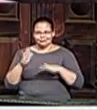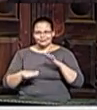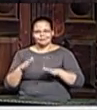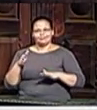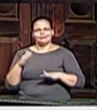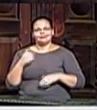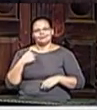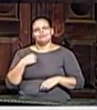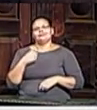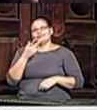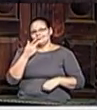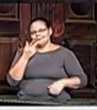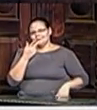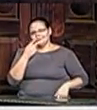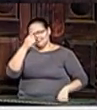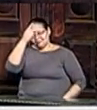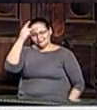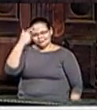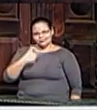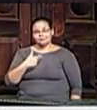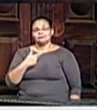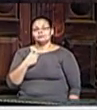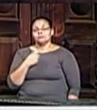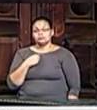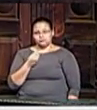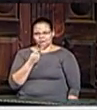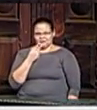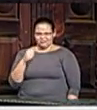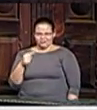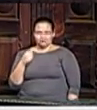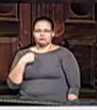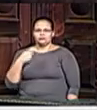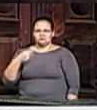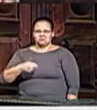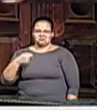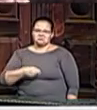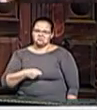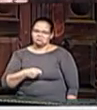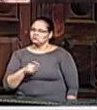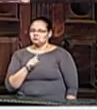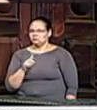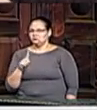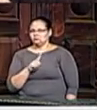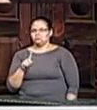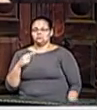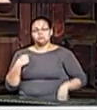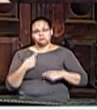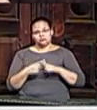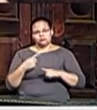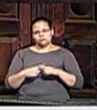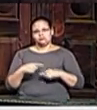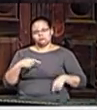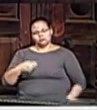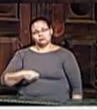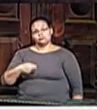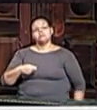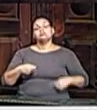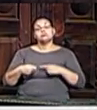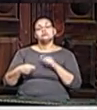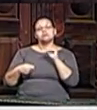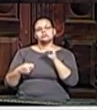está contribuindo de forma efetiva para a superação da crise que se vive nos tempos atuais.